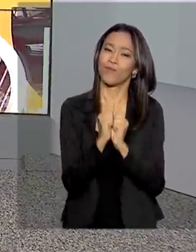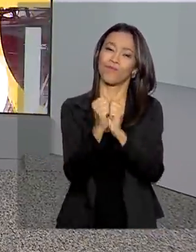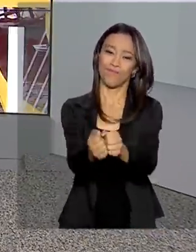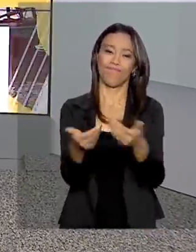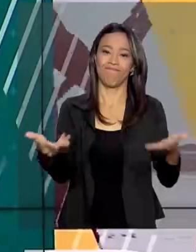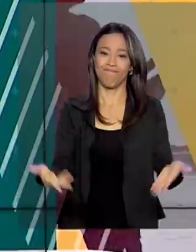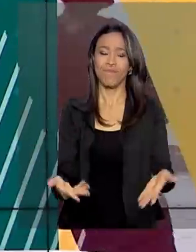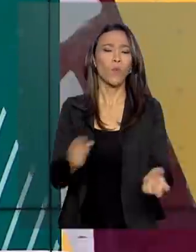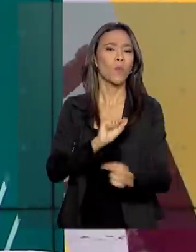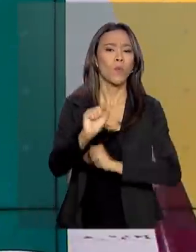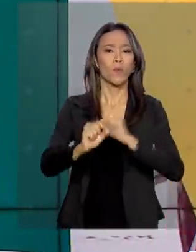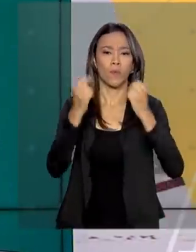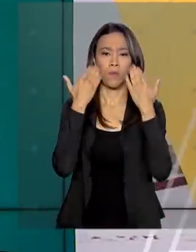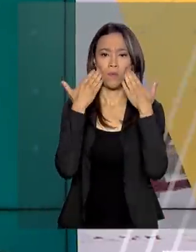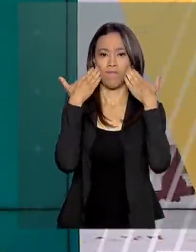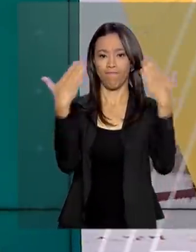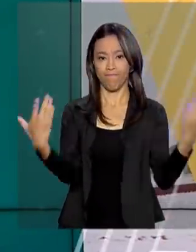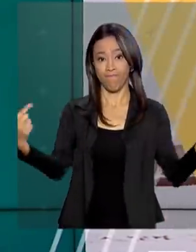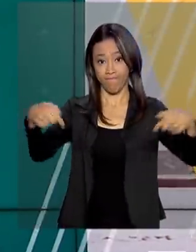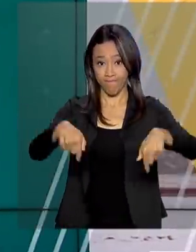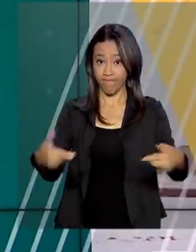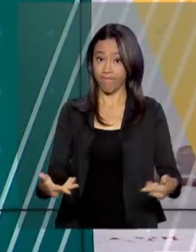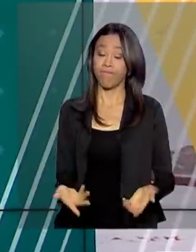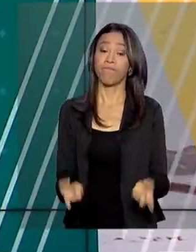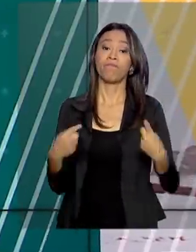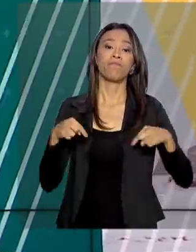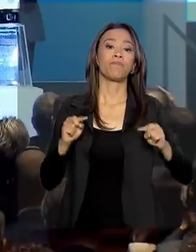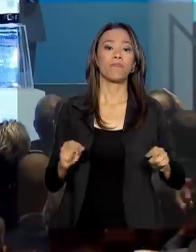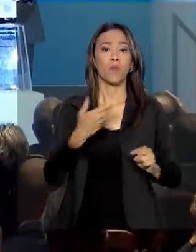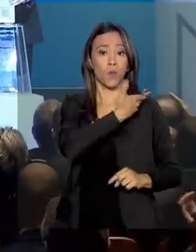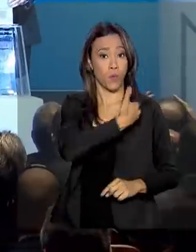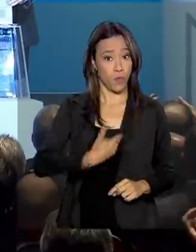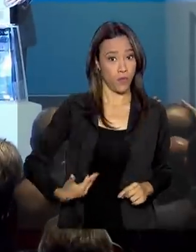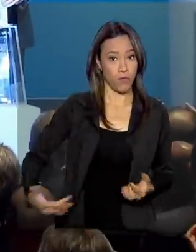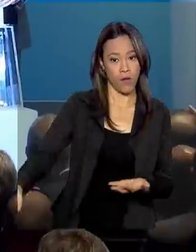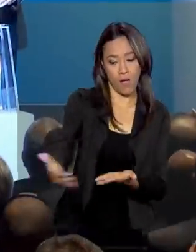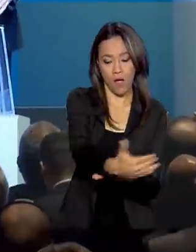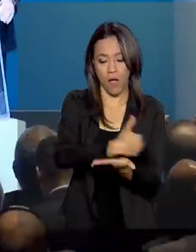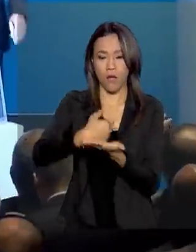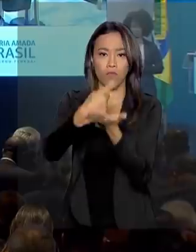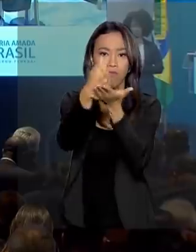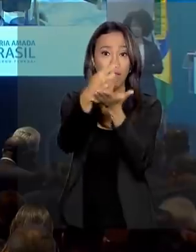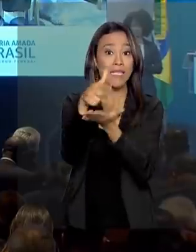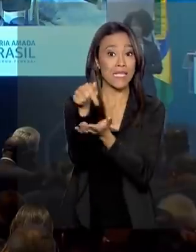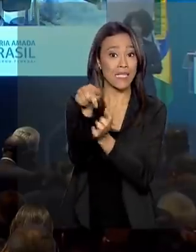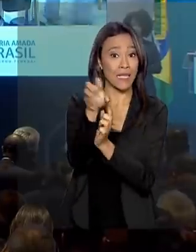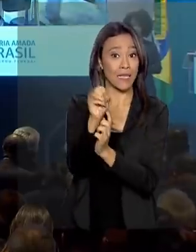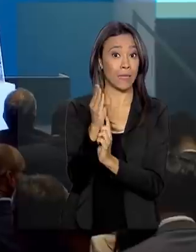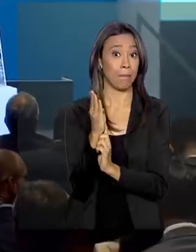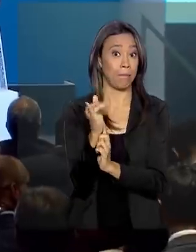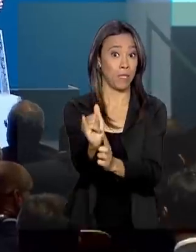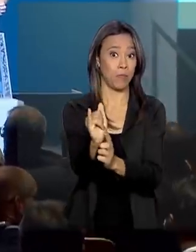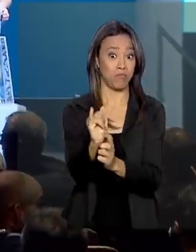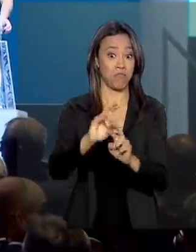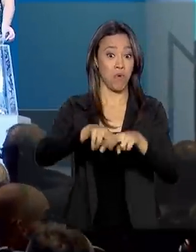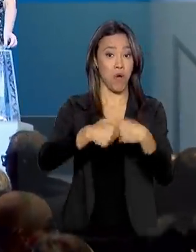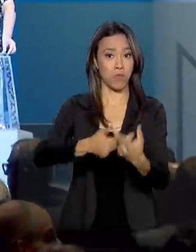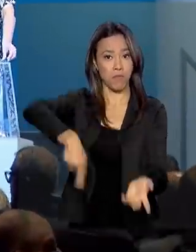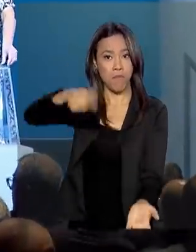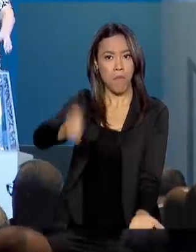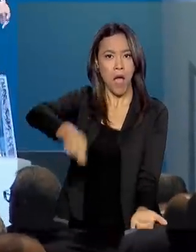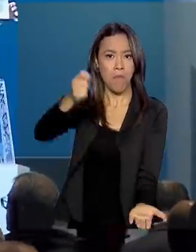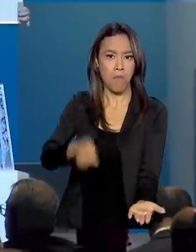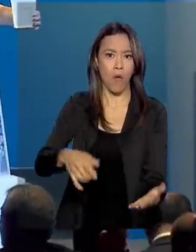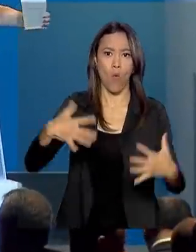dia confira os destaques desta edição o governo arrecada 70 bilhões de reais com mega leilão da cessão